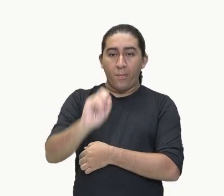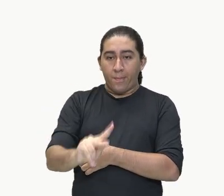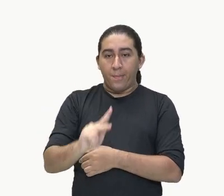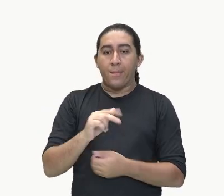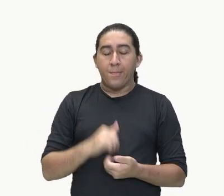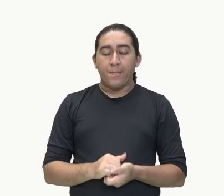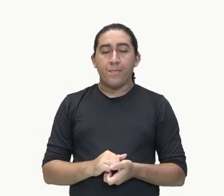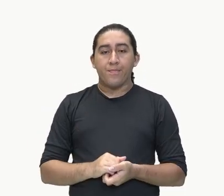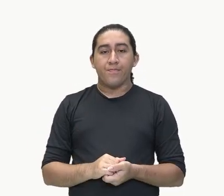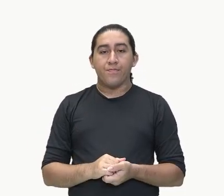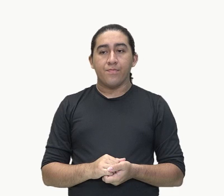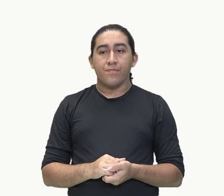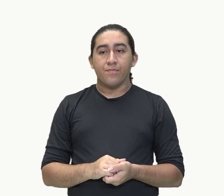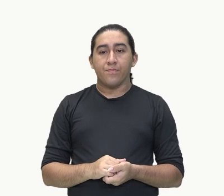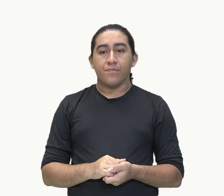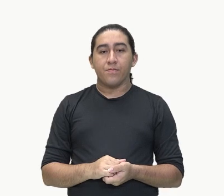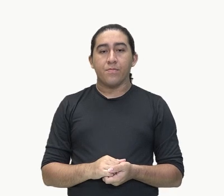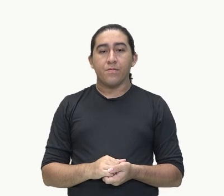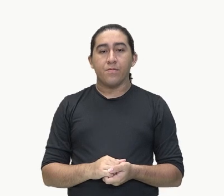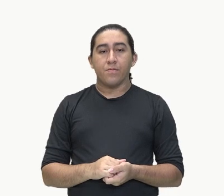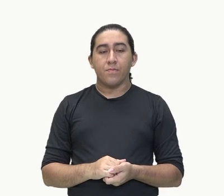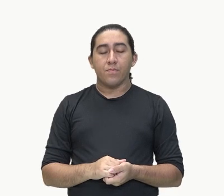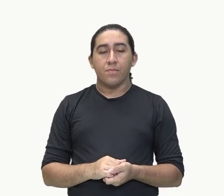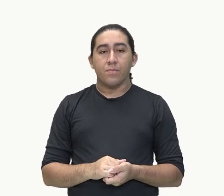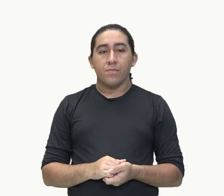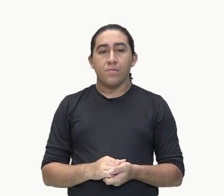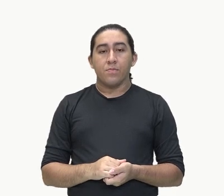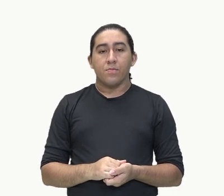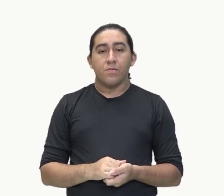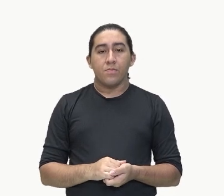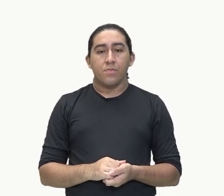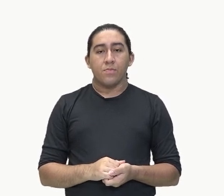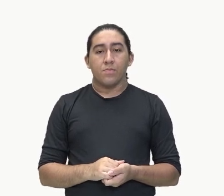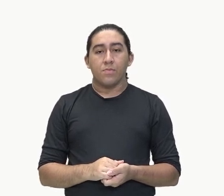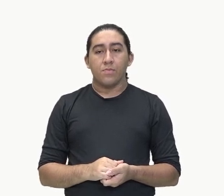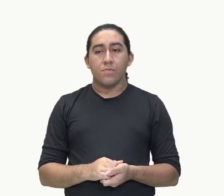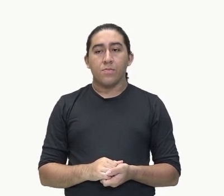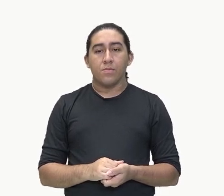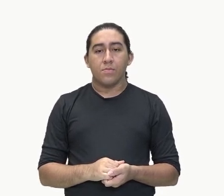não dá nem para ter